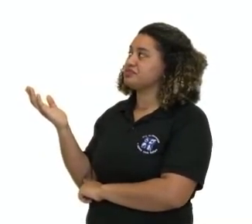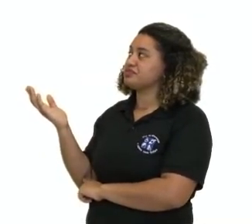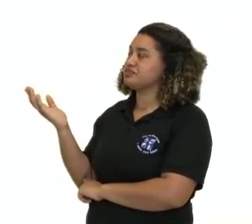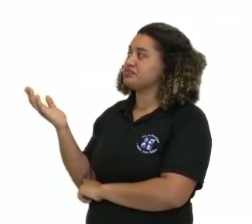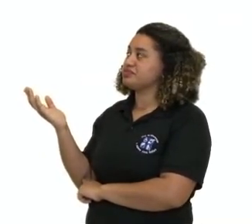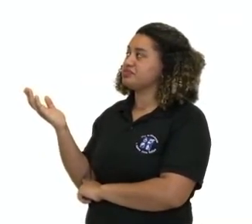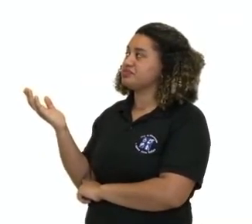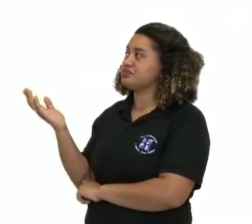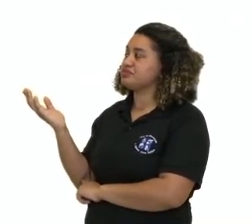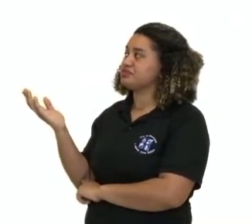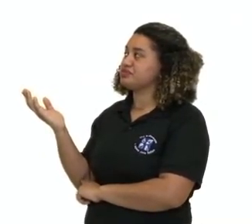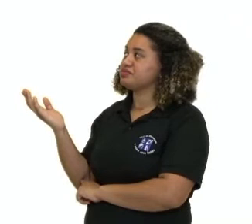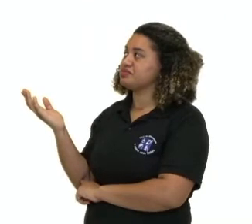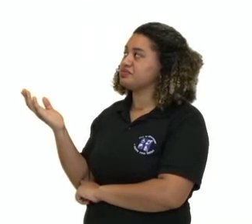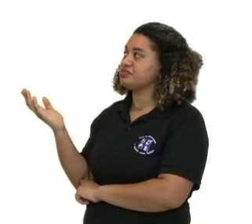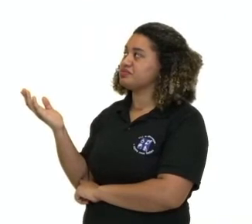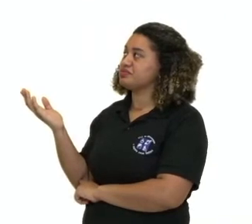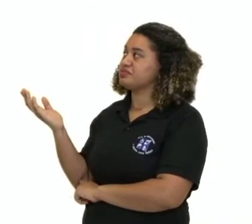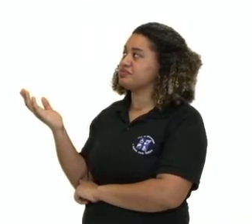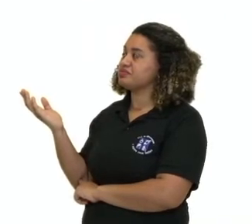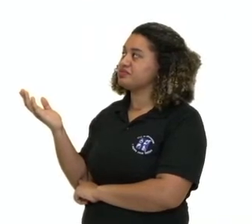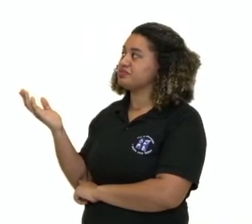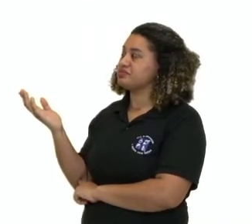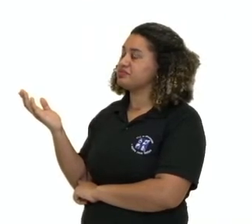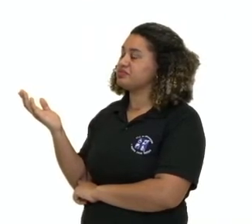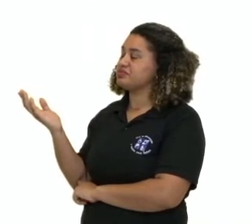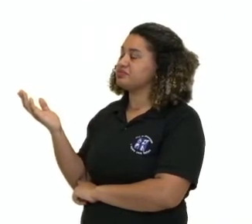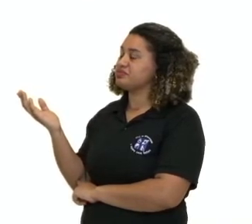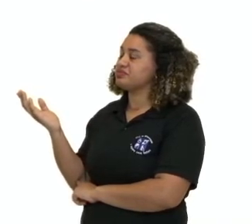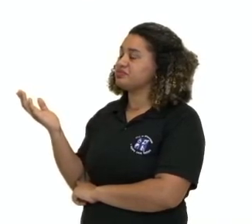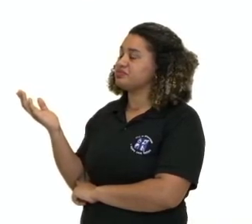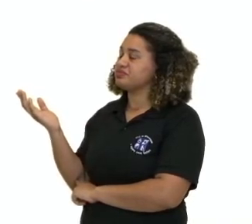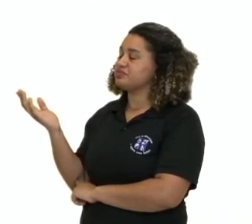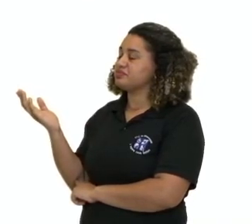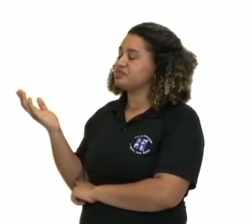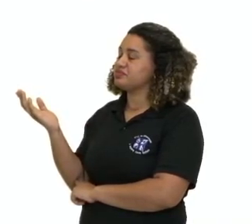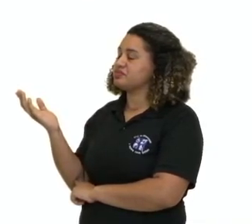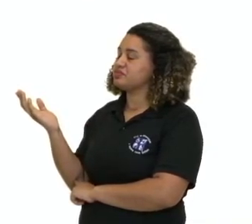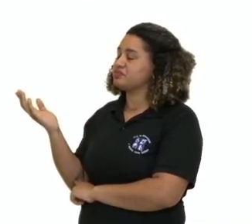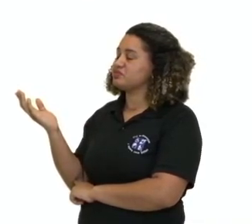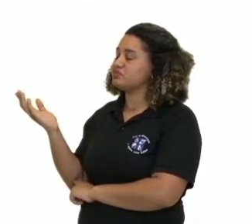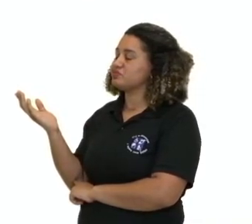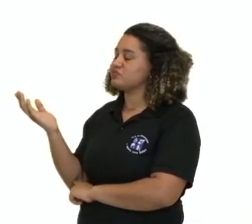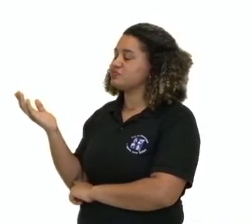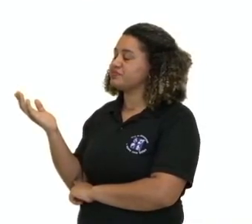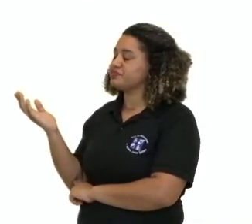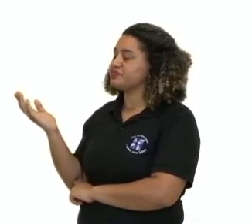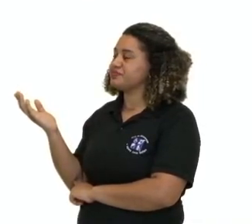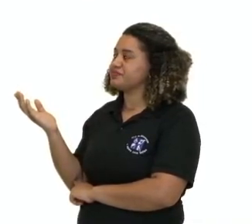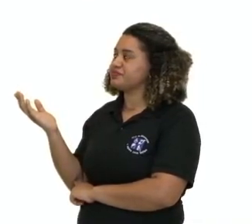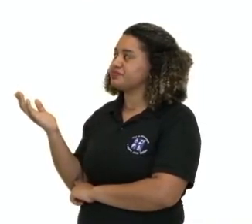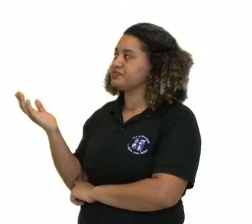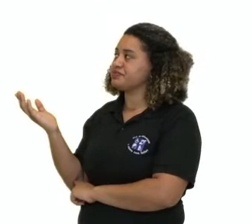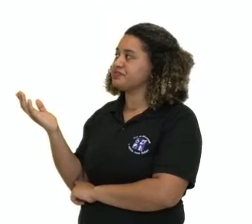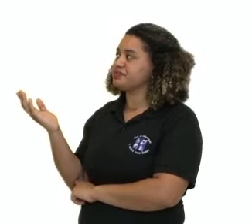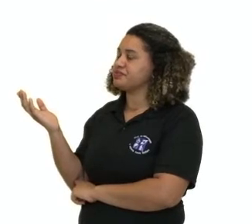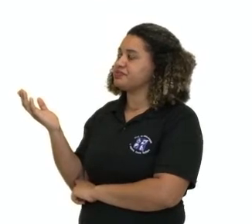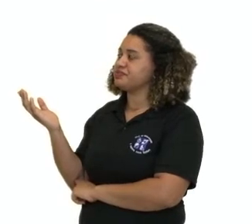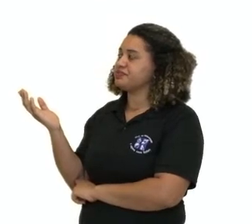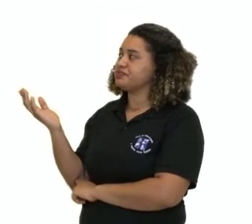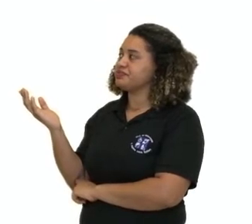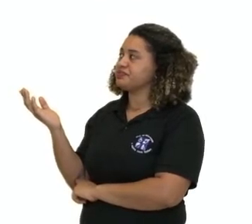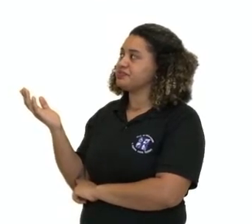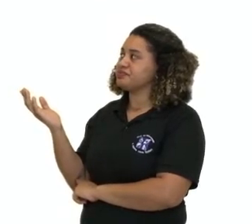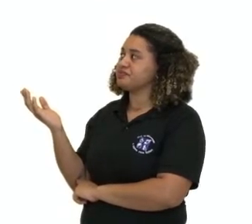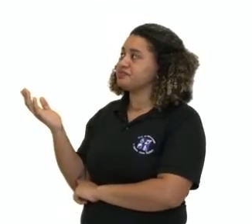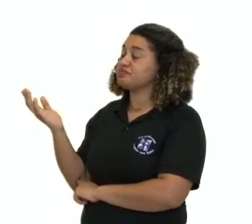1 dá 9. 9 vezes 1,25 deu 11,25. Somando com o primeiro termo,